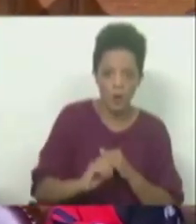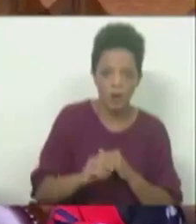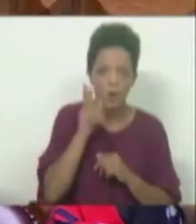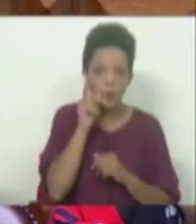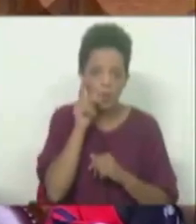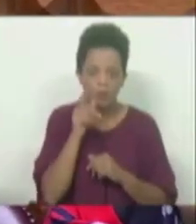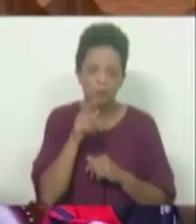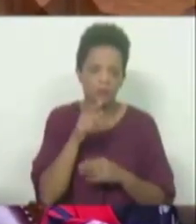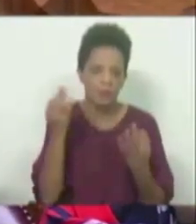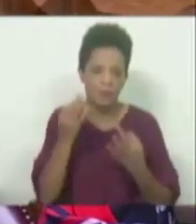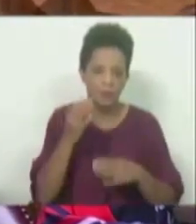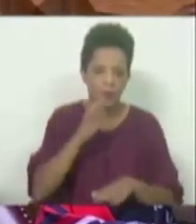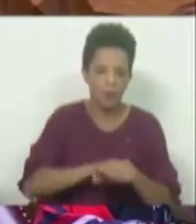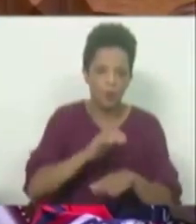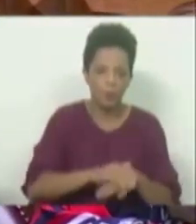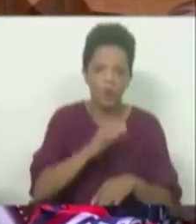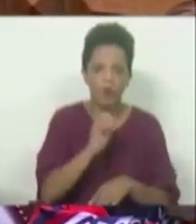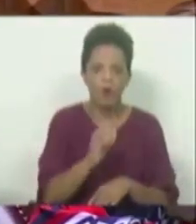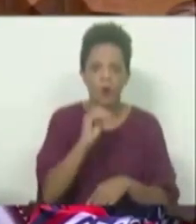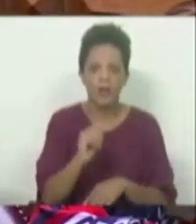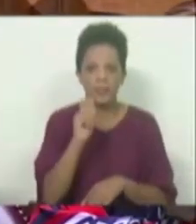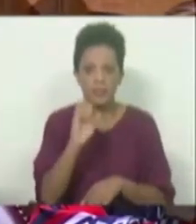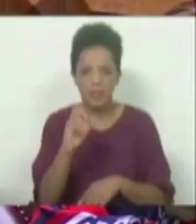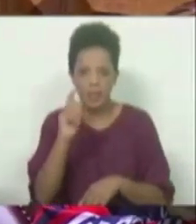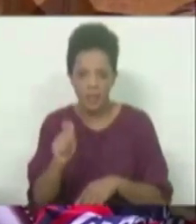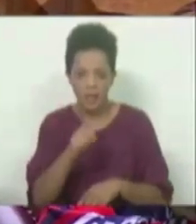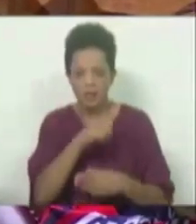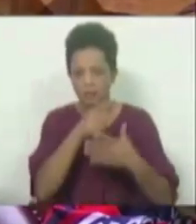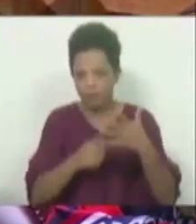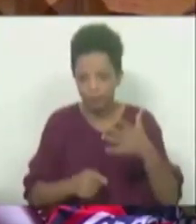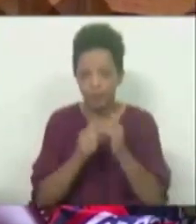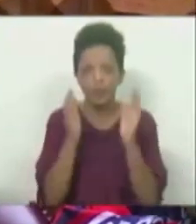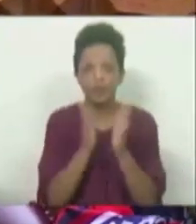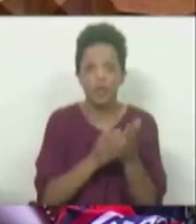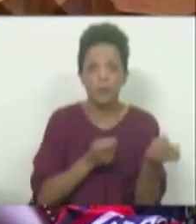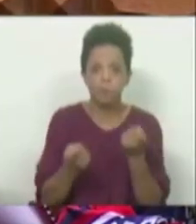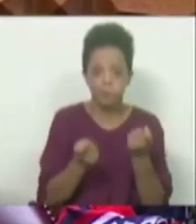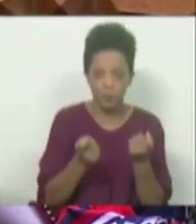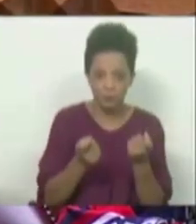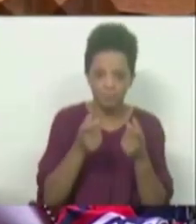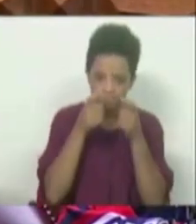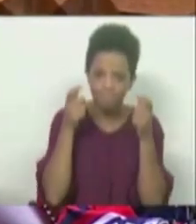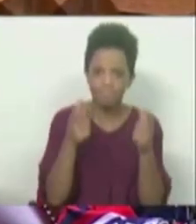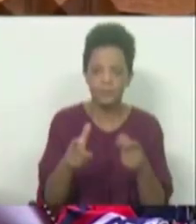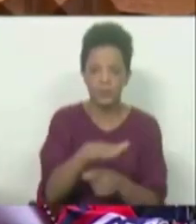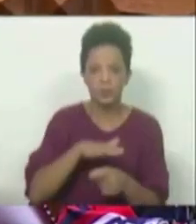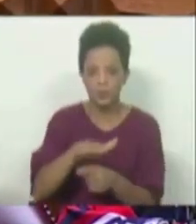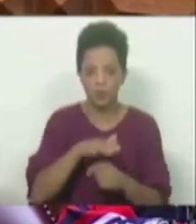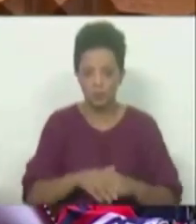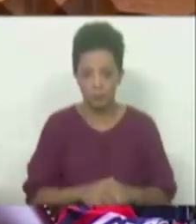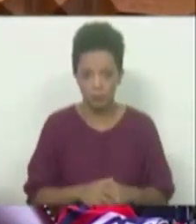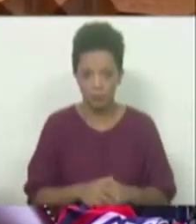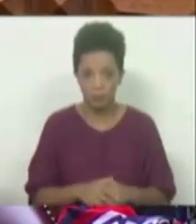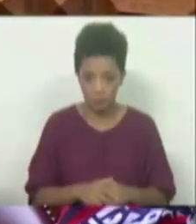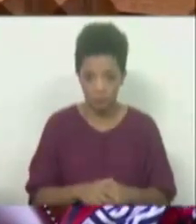Hungria, reconhecido desde pela OSCE, à Freedom House, a todas as organizações que monitorizam esta situação.